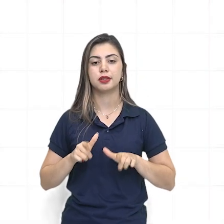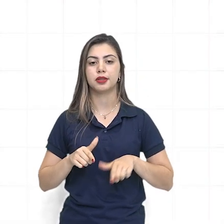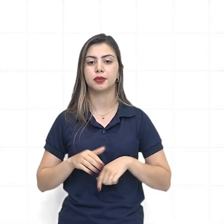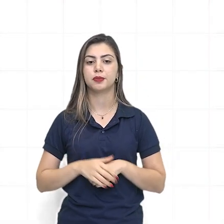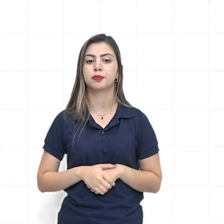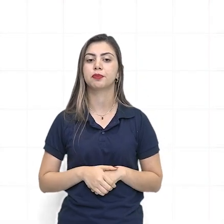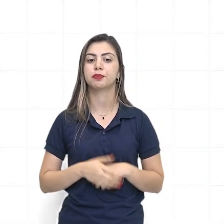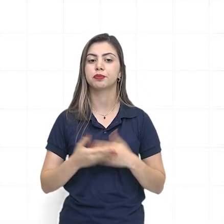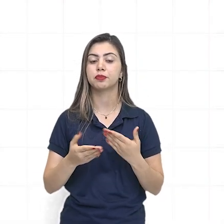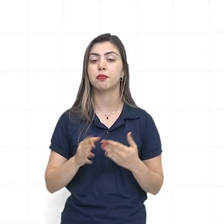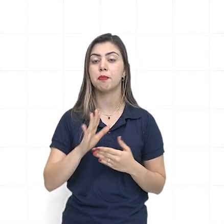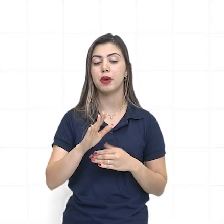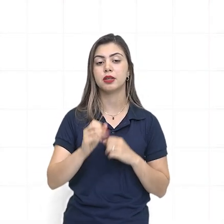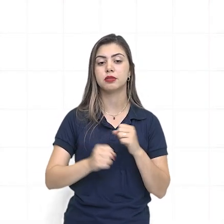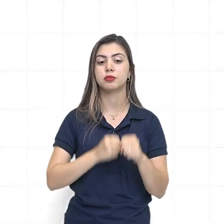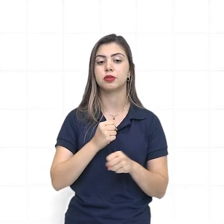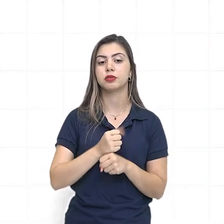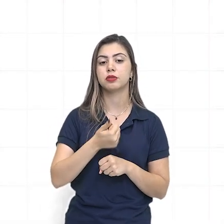Apenas em